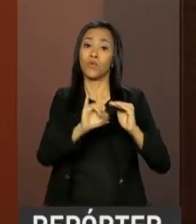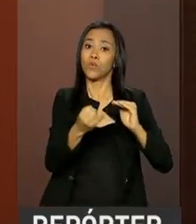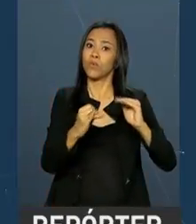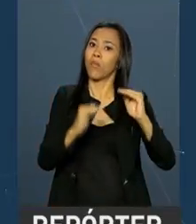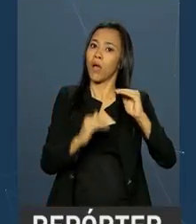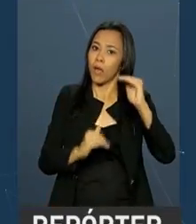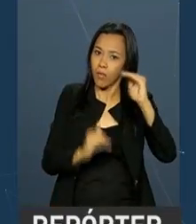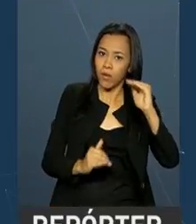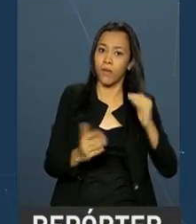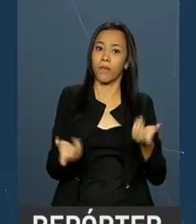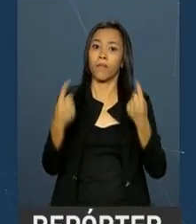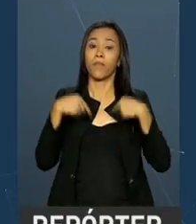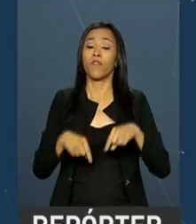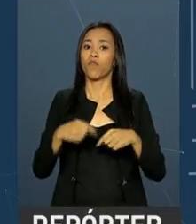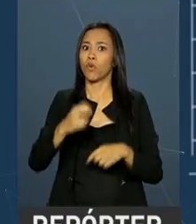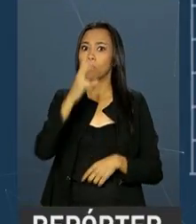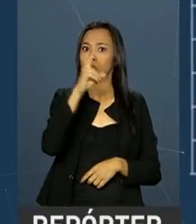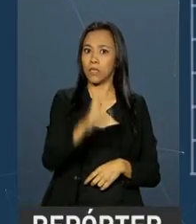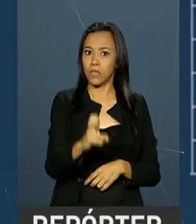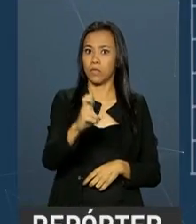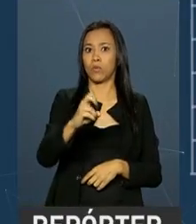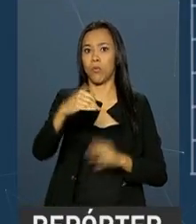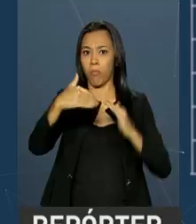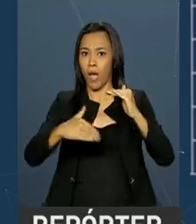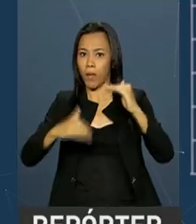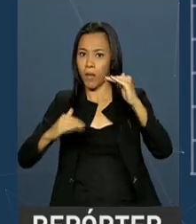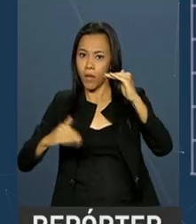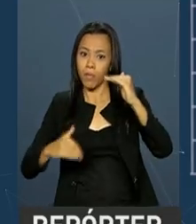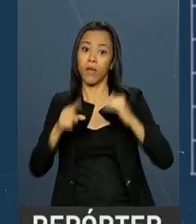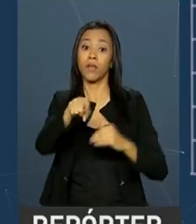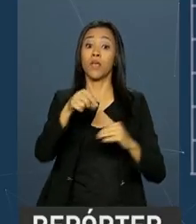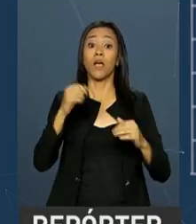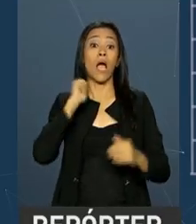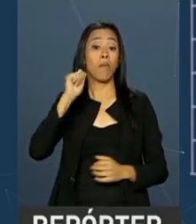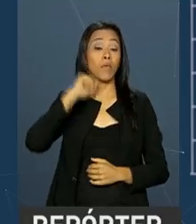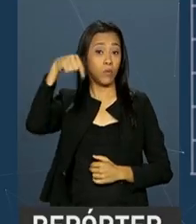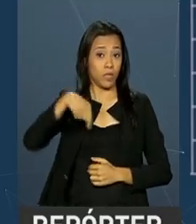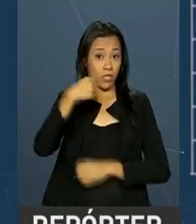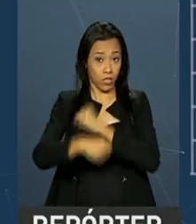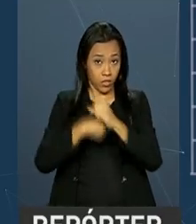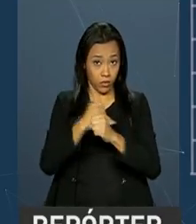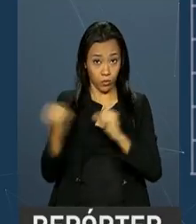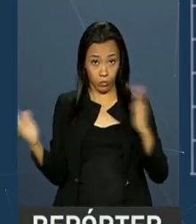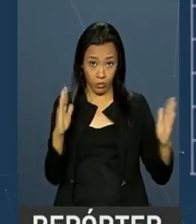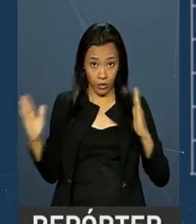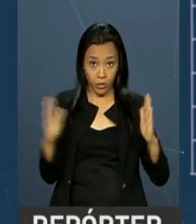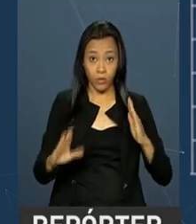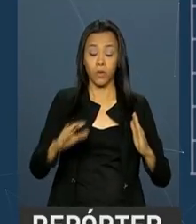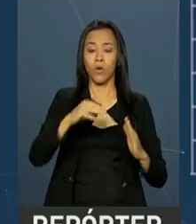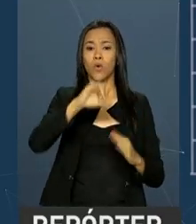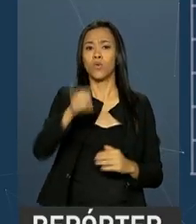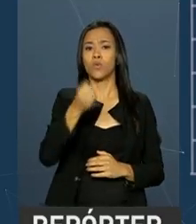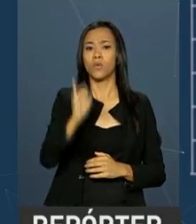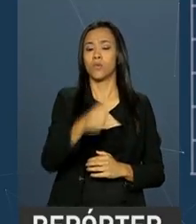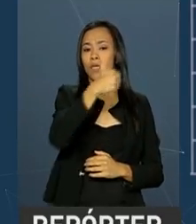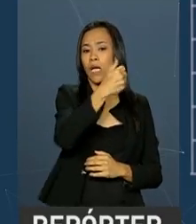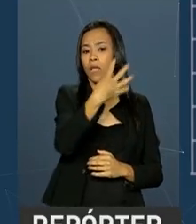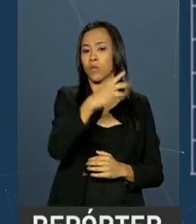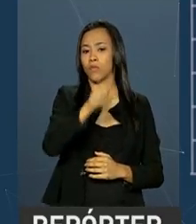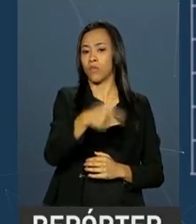caiu foram cinco quedas de outubro do ano passado a abril deste ano no período os juros caíram de